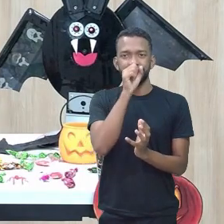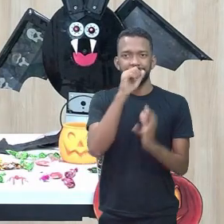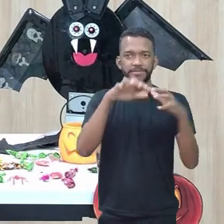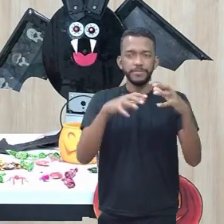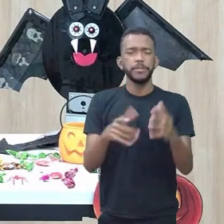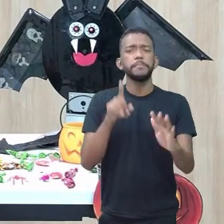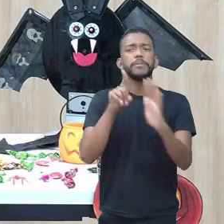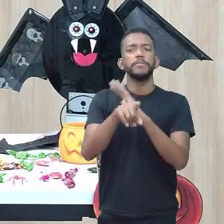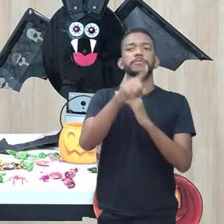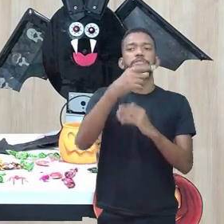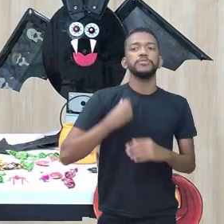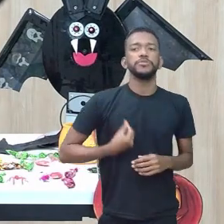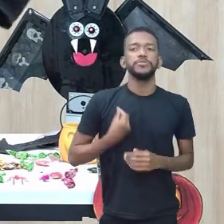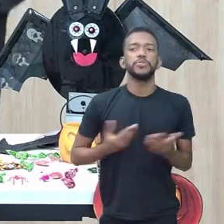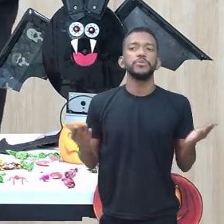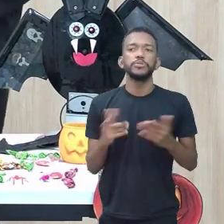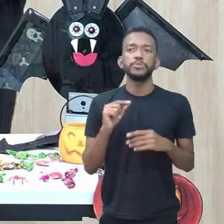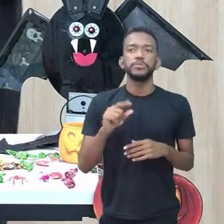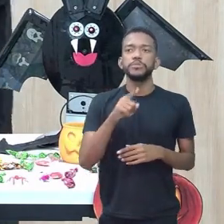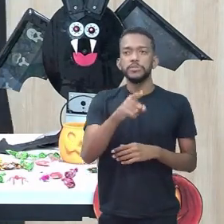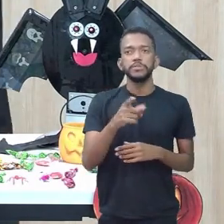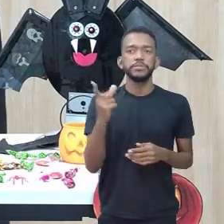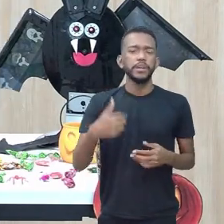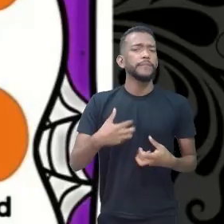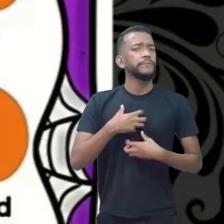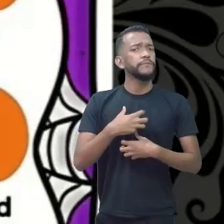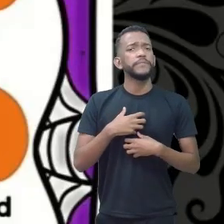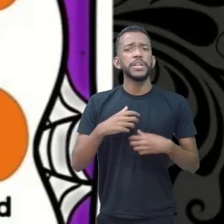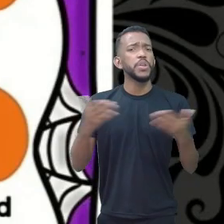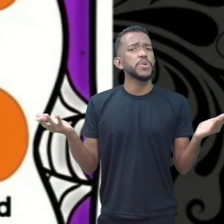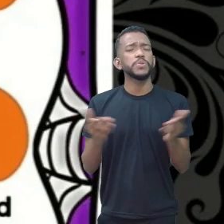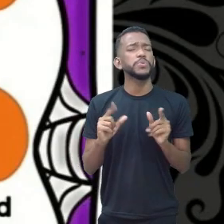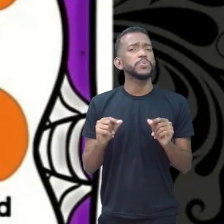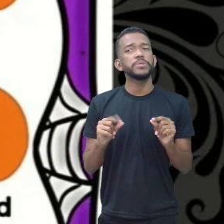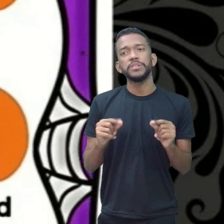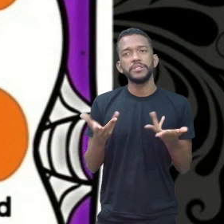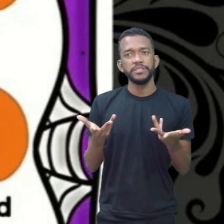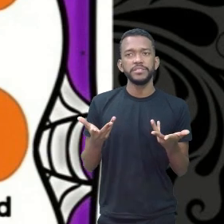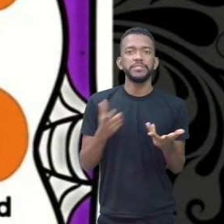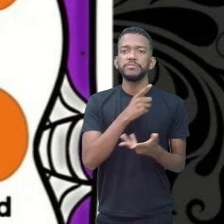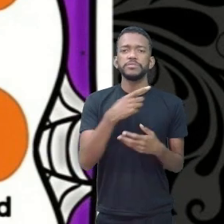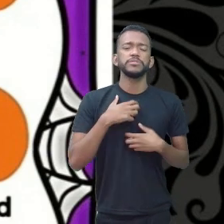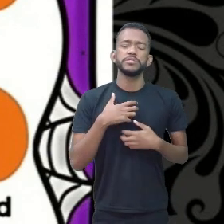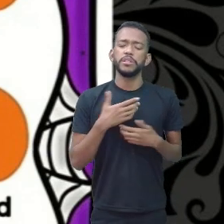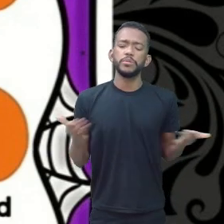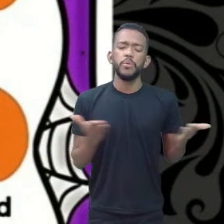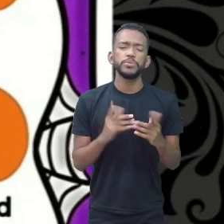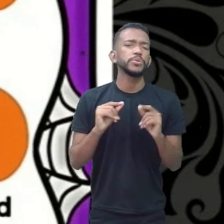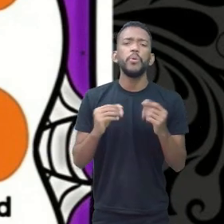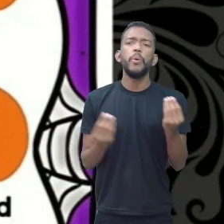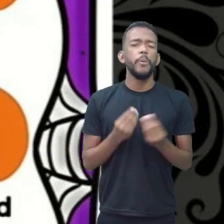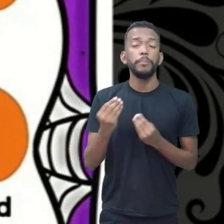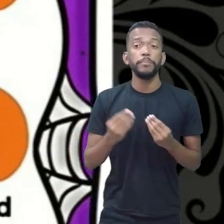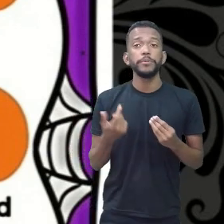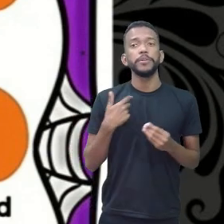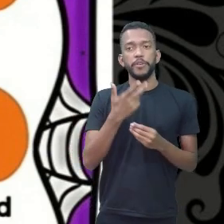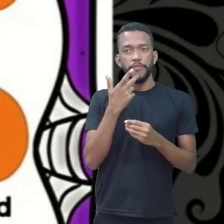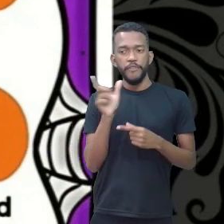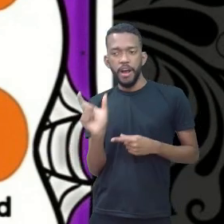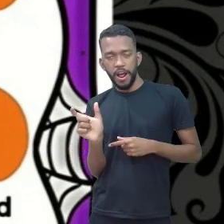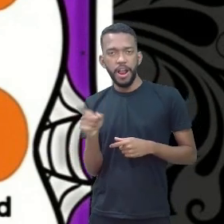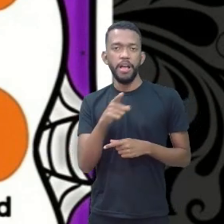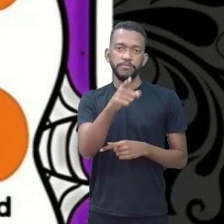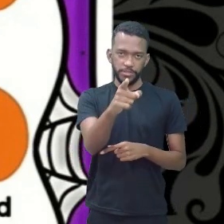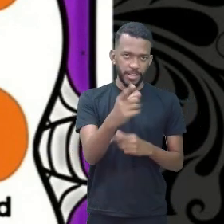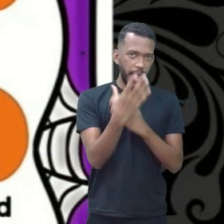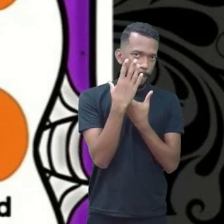de hoje. Então, a pergunta é, how are you feeling today? How are you feeling today? Como você se sente hoje? Eu falo daqui e você repete em casa,